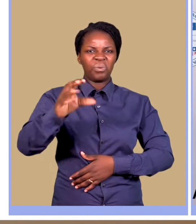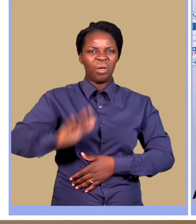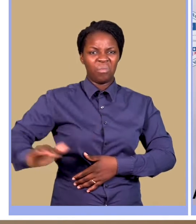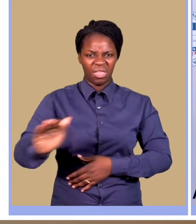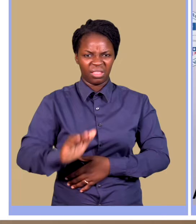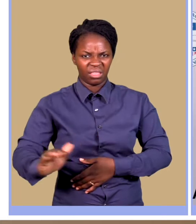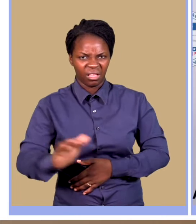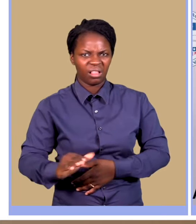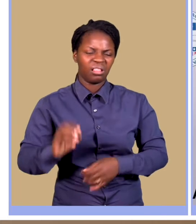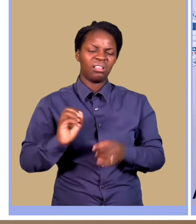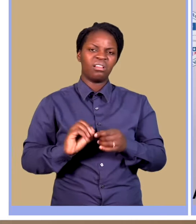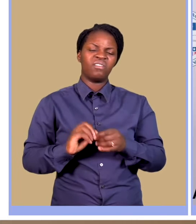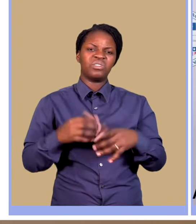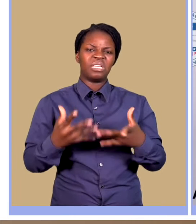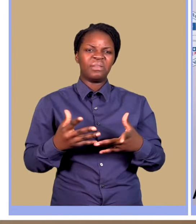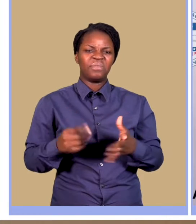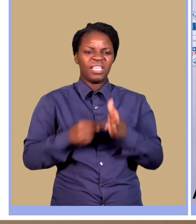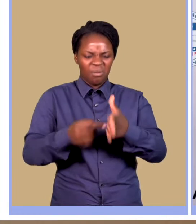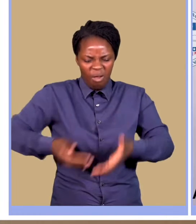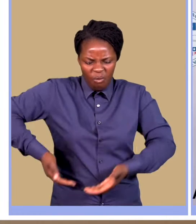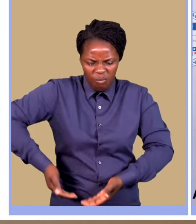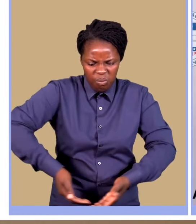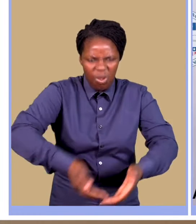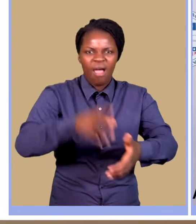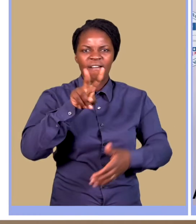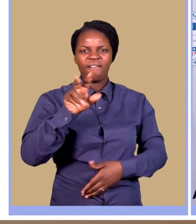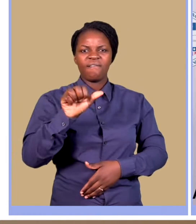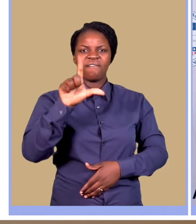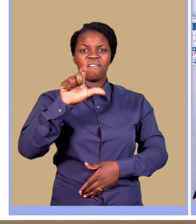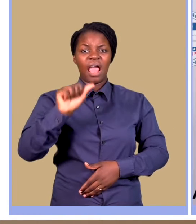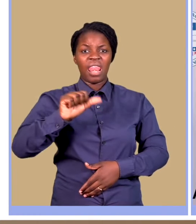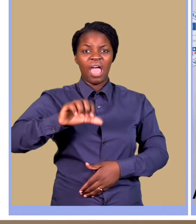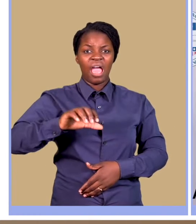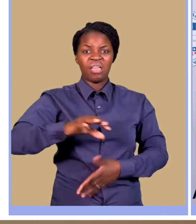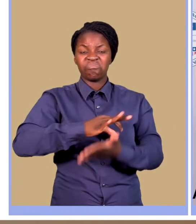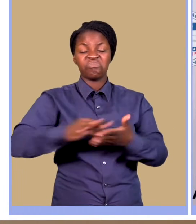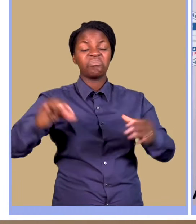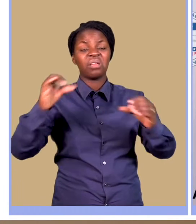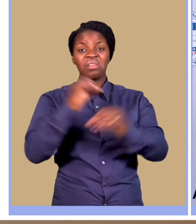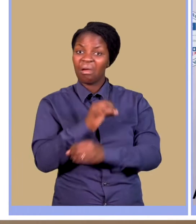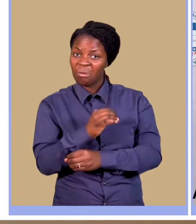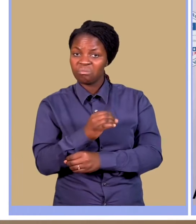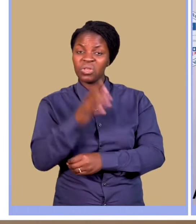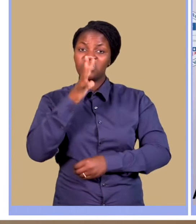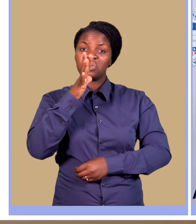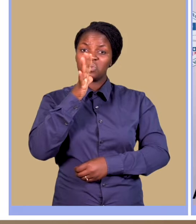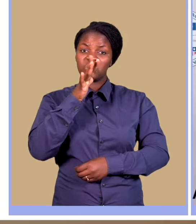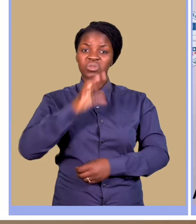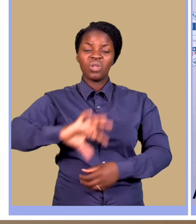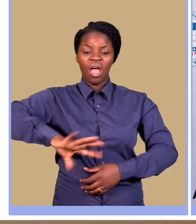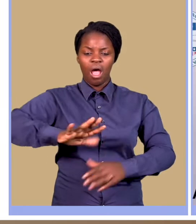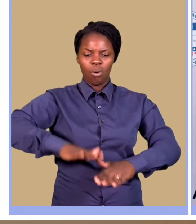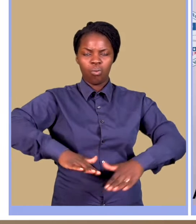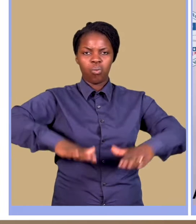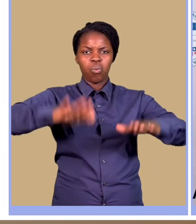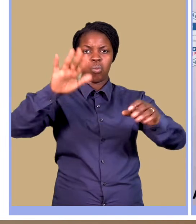esses panfletos, cartazes vão trazer algum problema de lixo e também vão desaguar ou vão